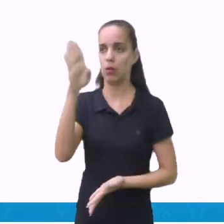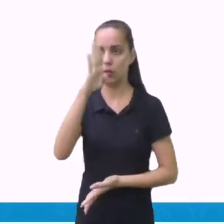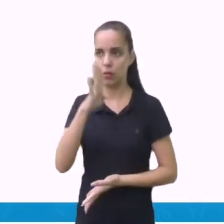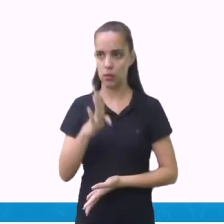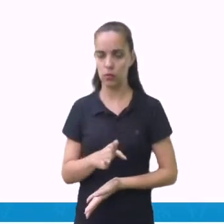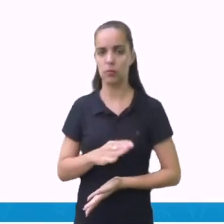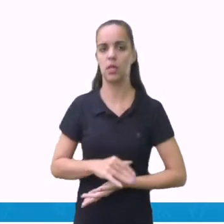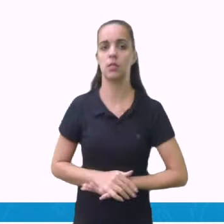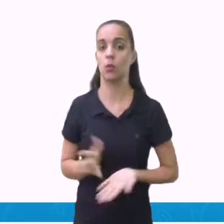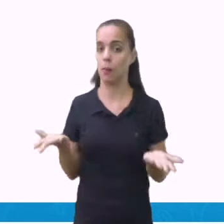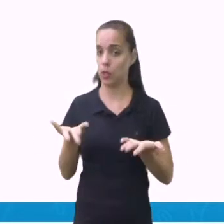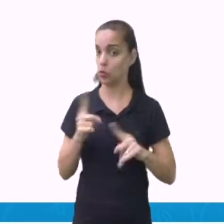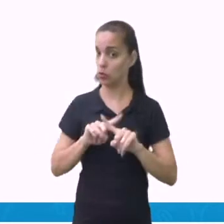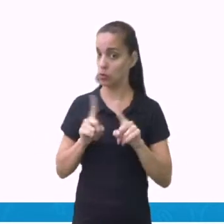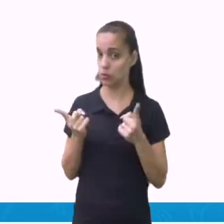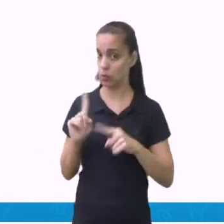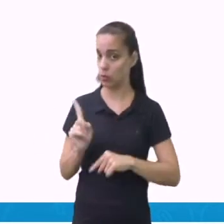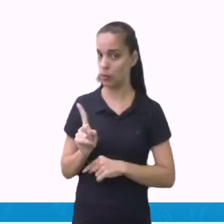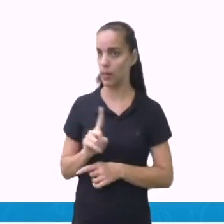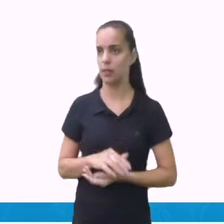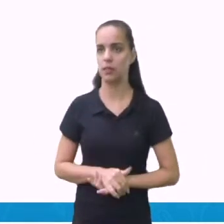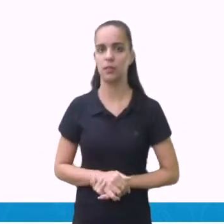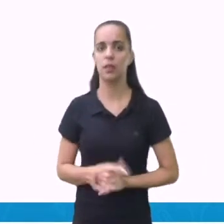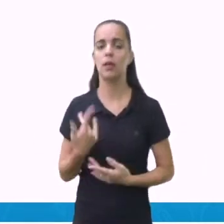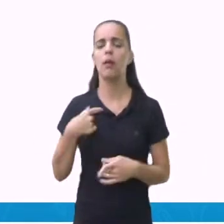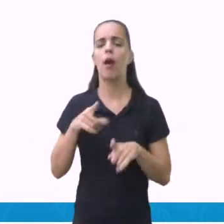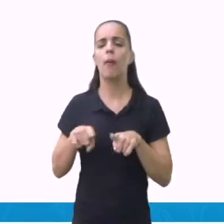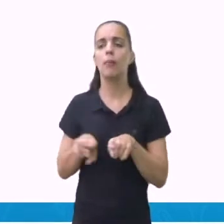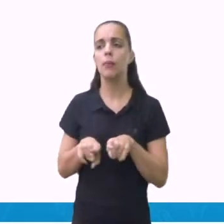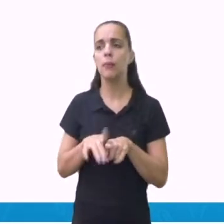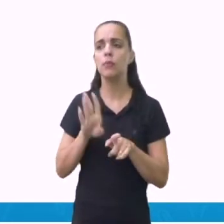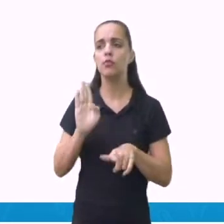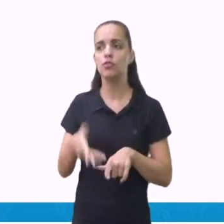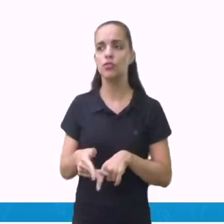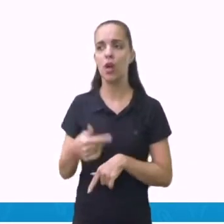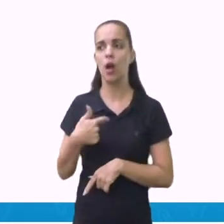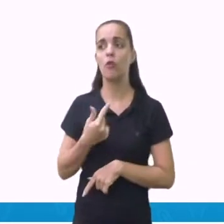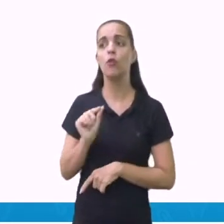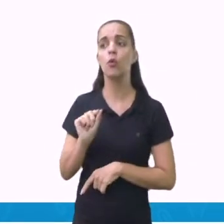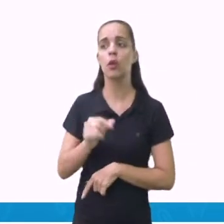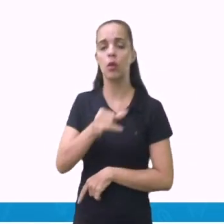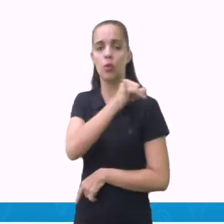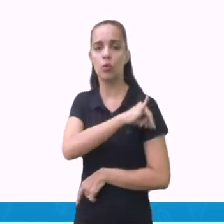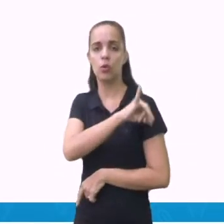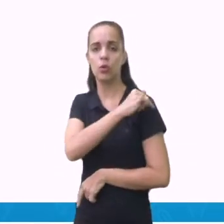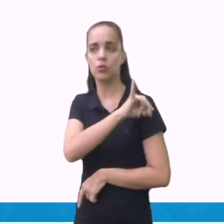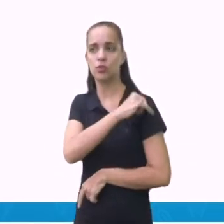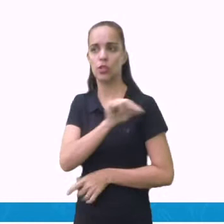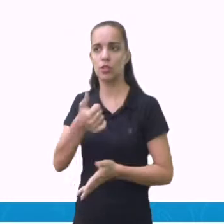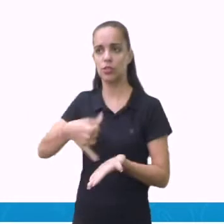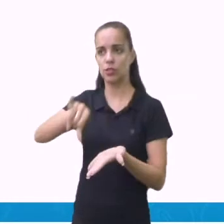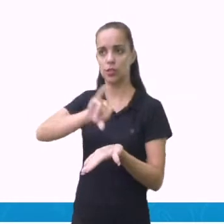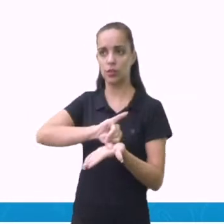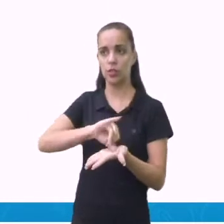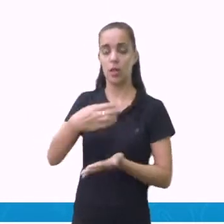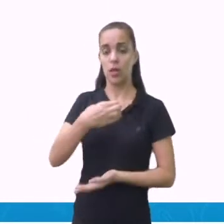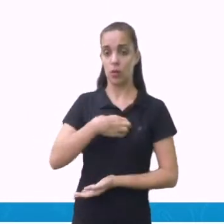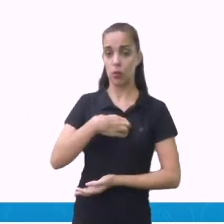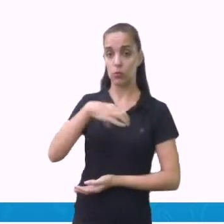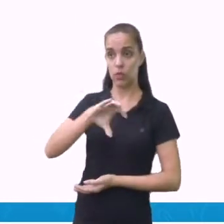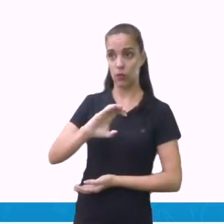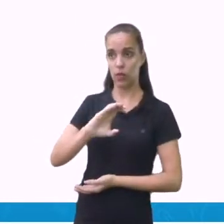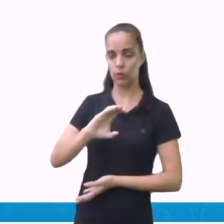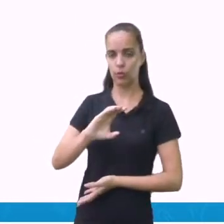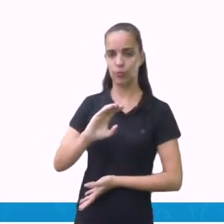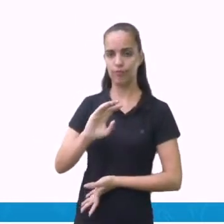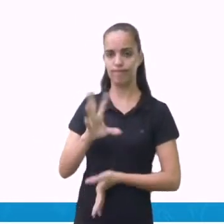não é mais. A gente já teve como capital do Brasil o Rio de Janeiro. Uma vez que Salvador deixou de ser a